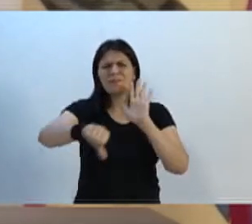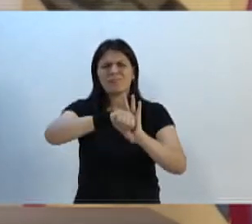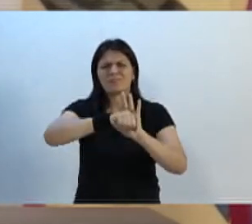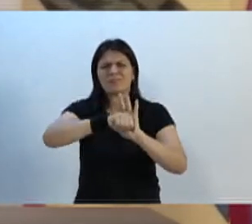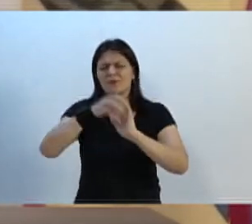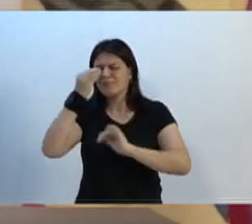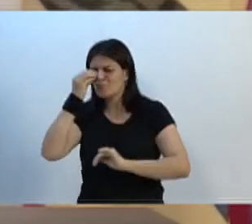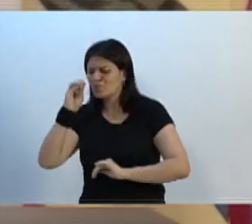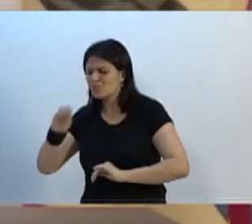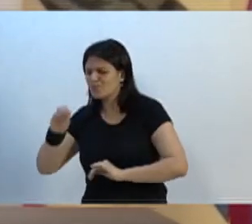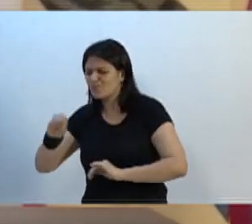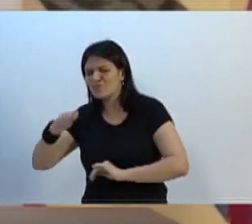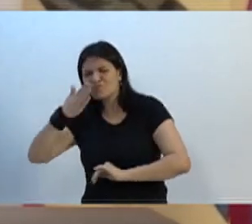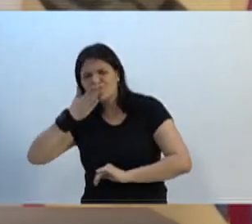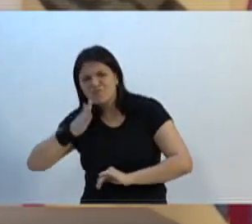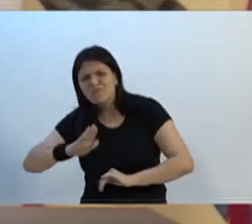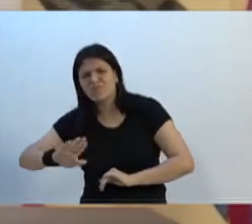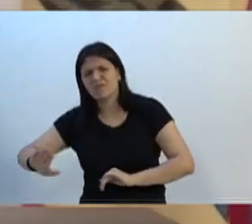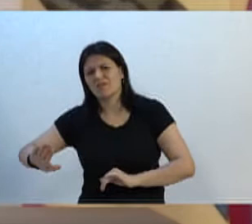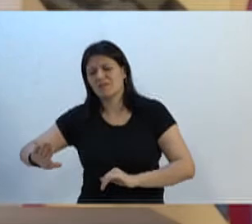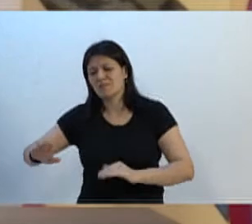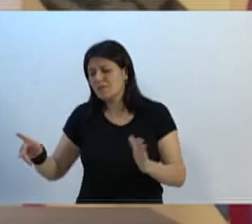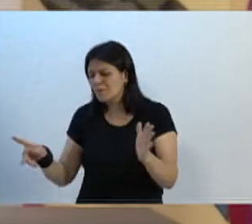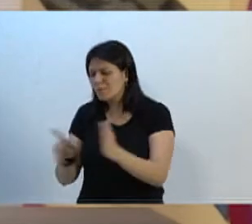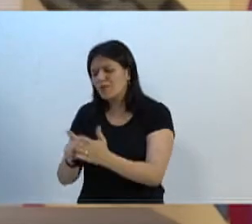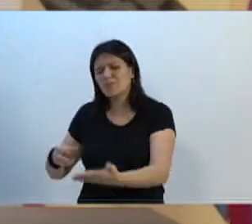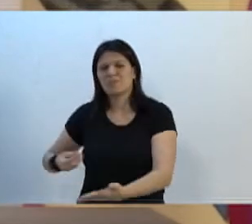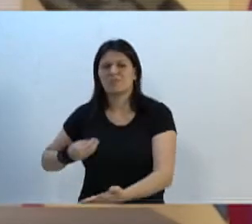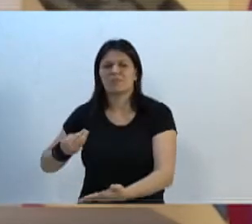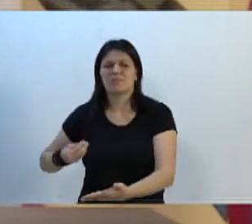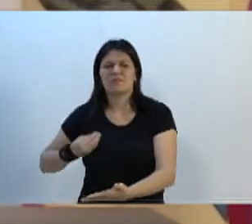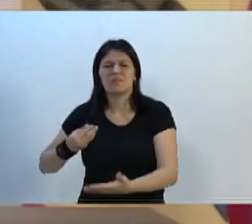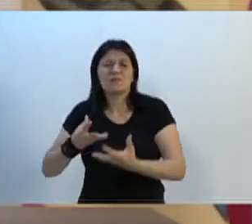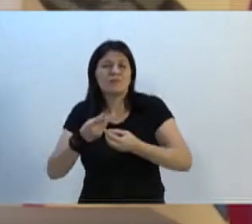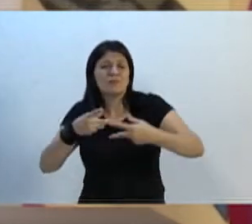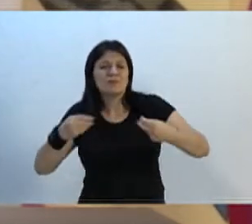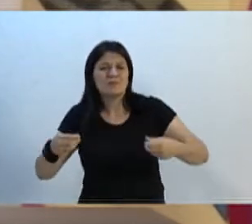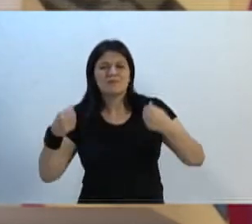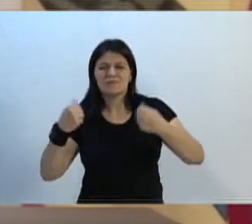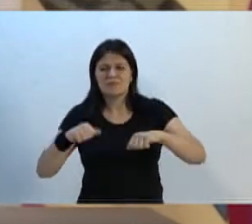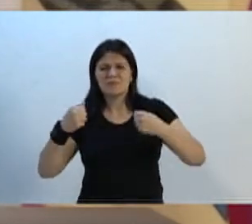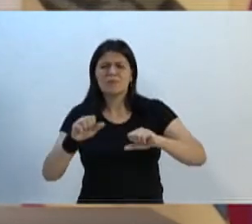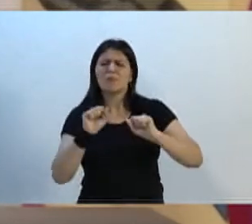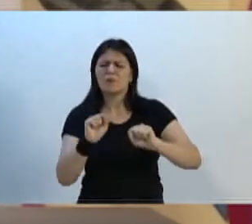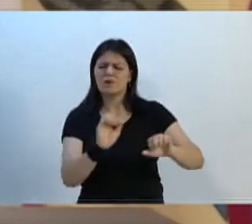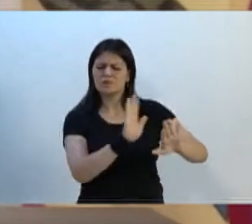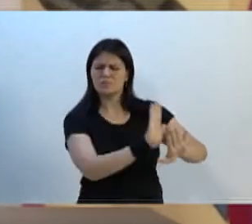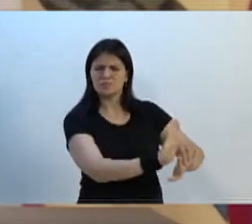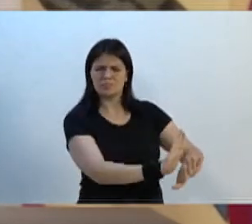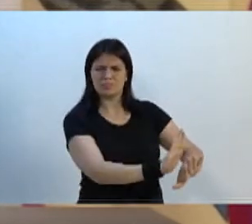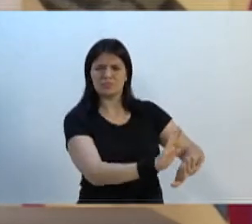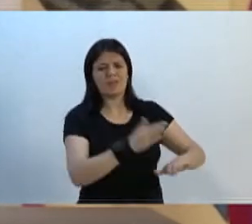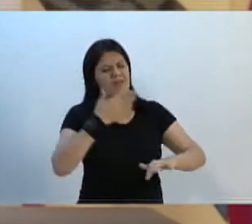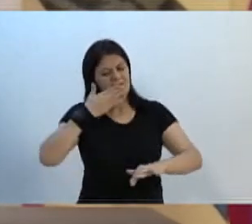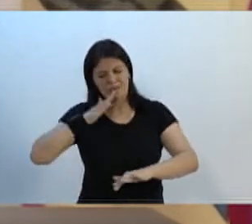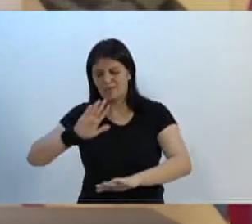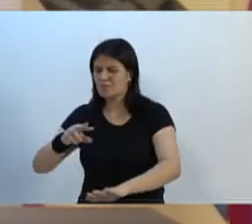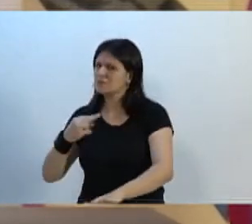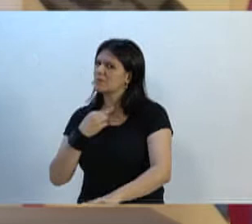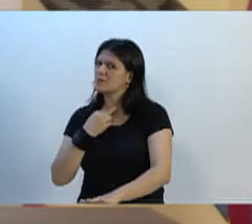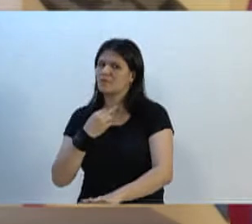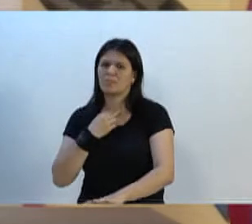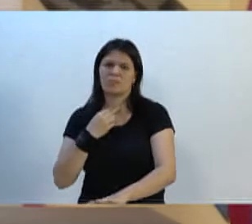crianças desprezando a fonte de vida muitas das coisas que precisamos podem esperar a criança não pode